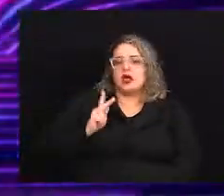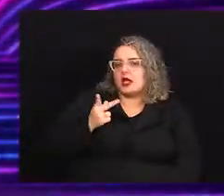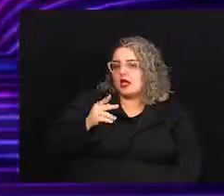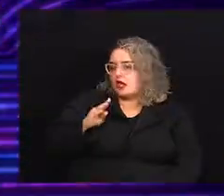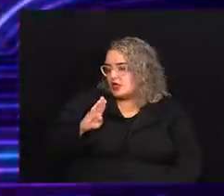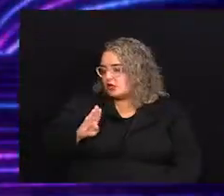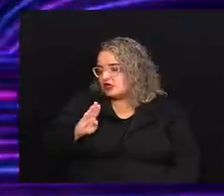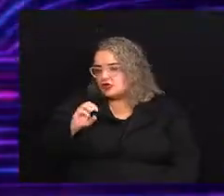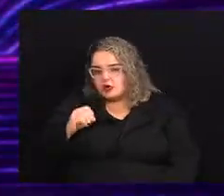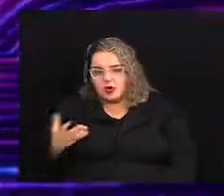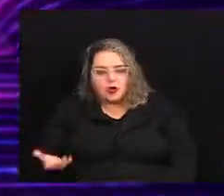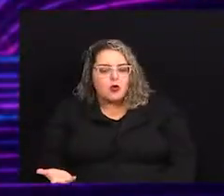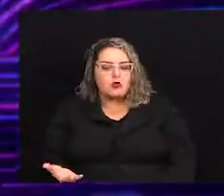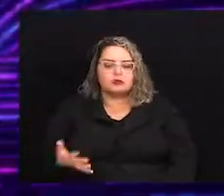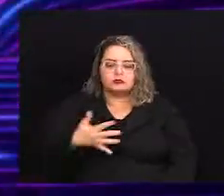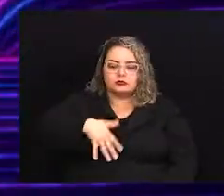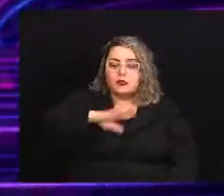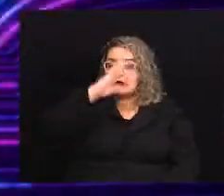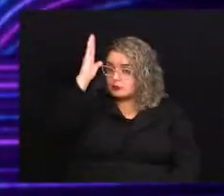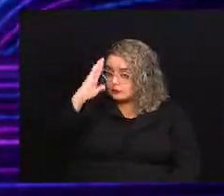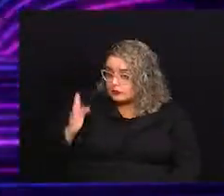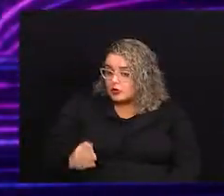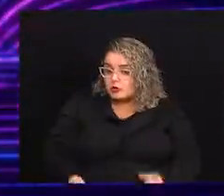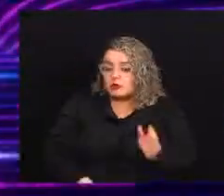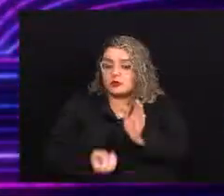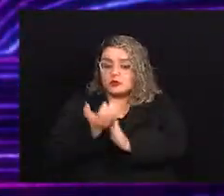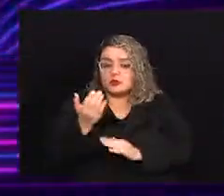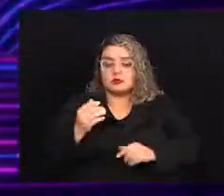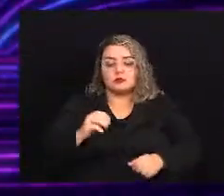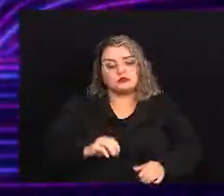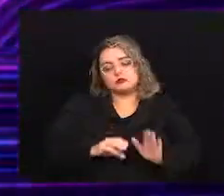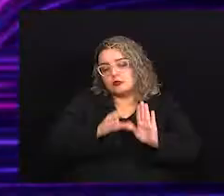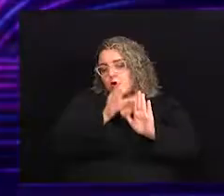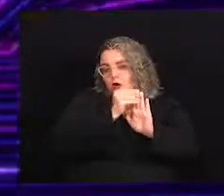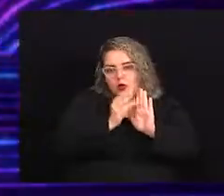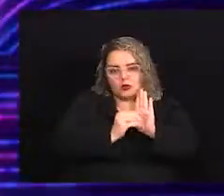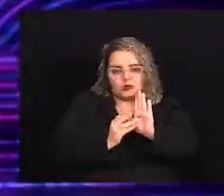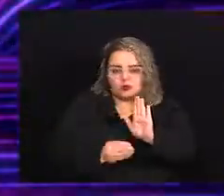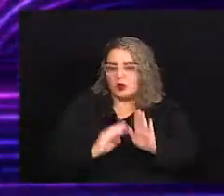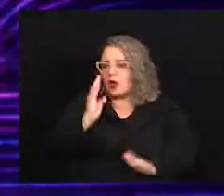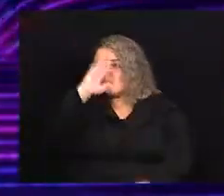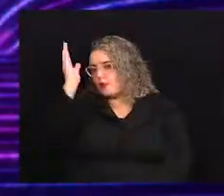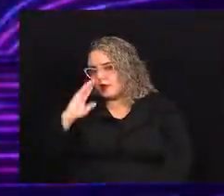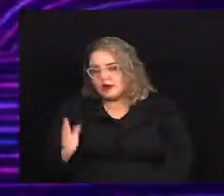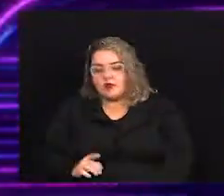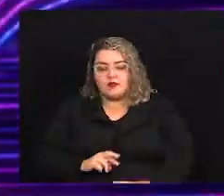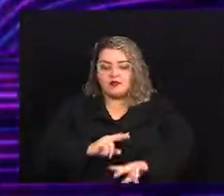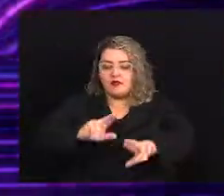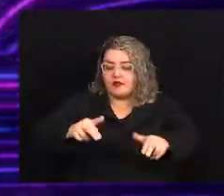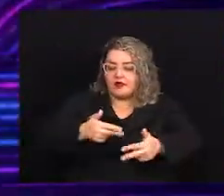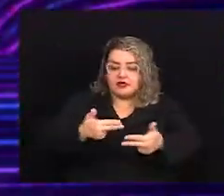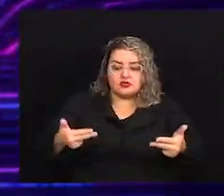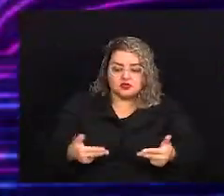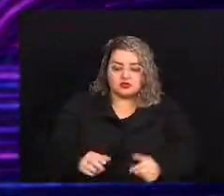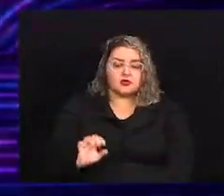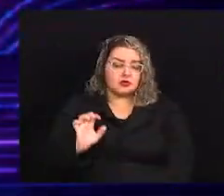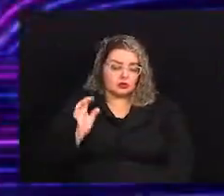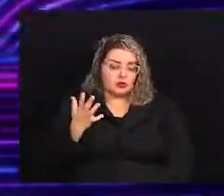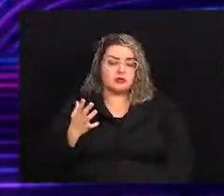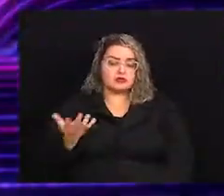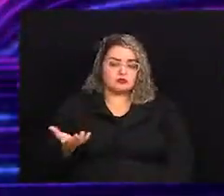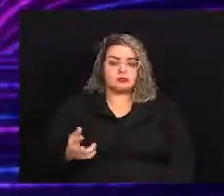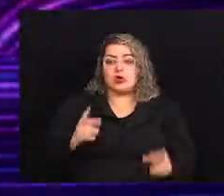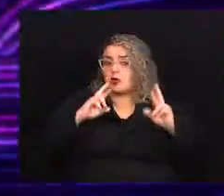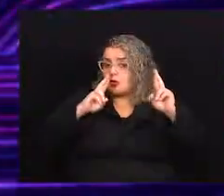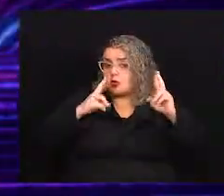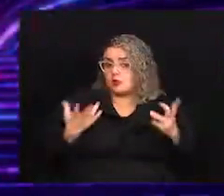no mercado brasileiro, ou seja, produzindo conteúdo brasileiro. Então, é um momento em que muita coisa pode acontecer nesse sentido. A